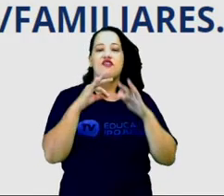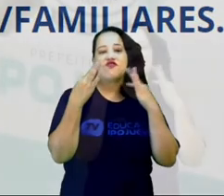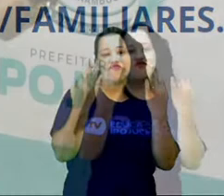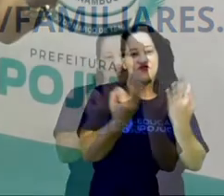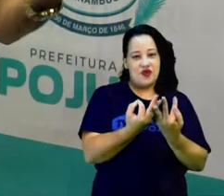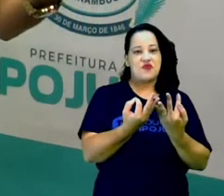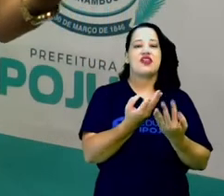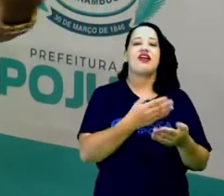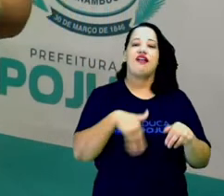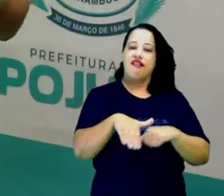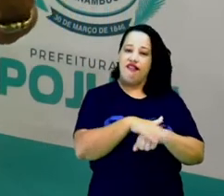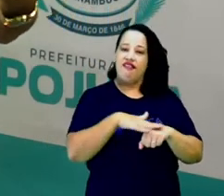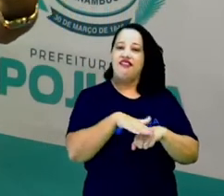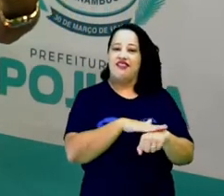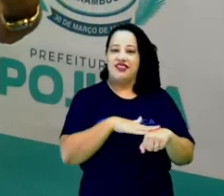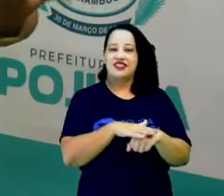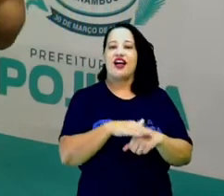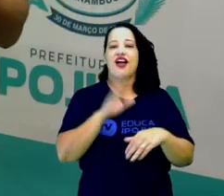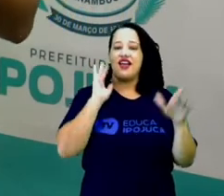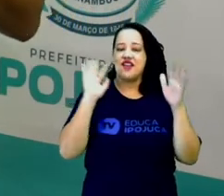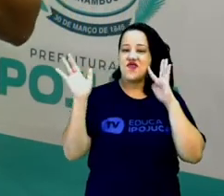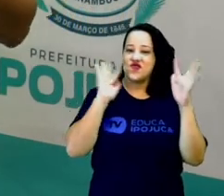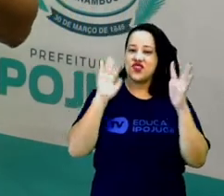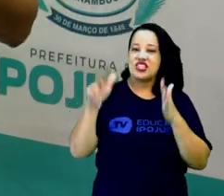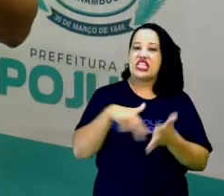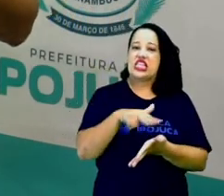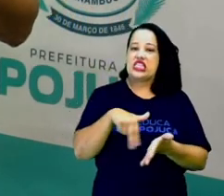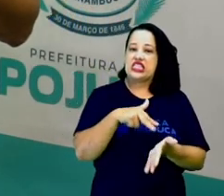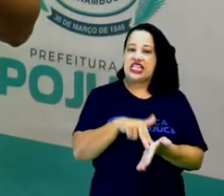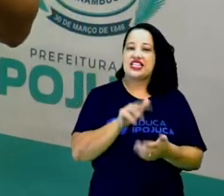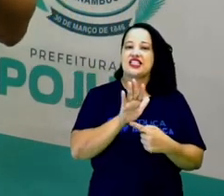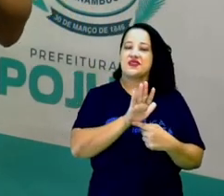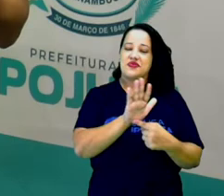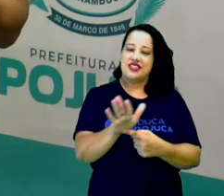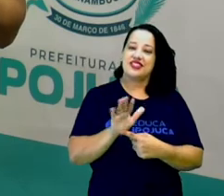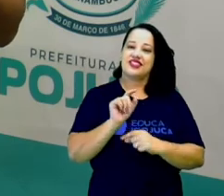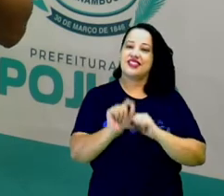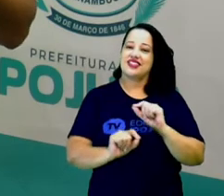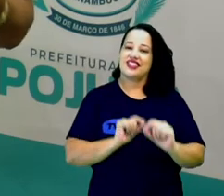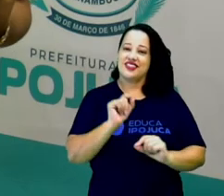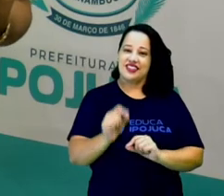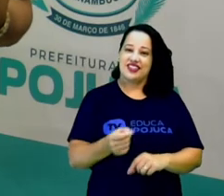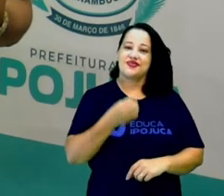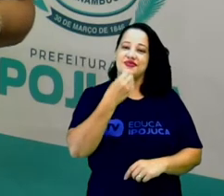Vamos refletir mais sobre a dança, o que ela pode nos apresentar e o que ela pode